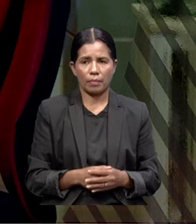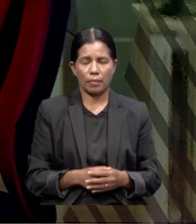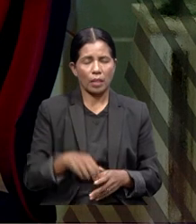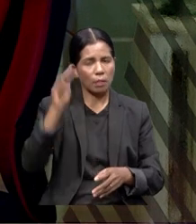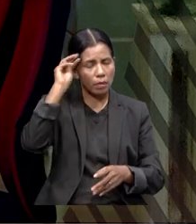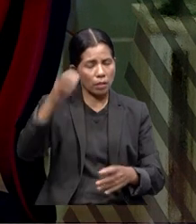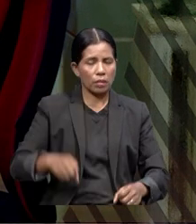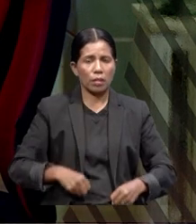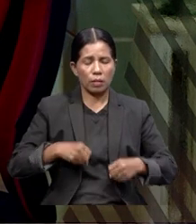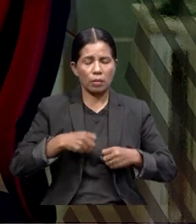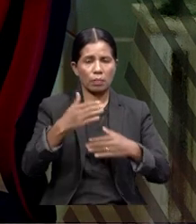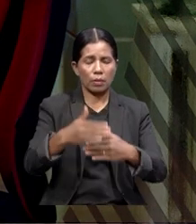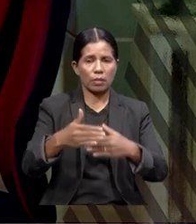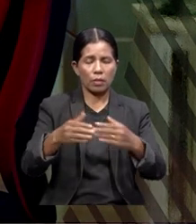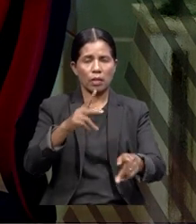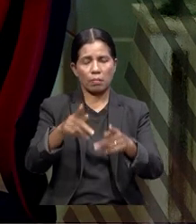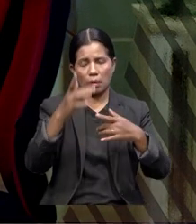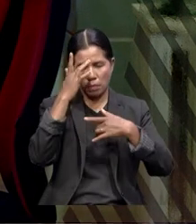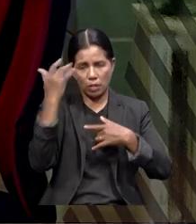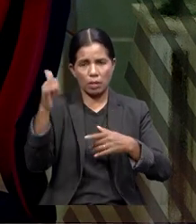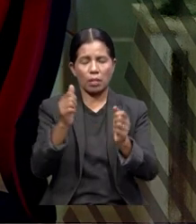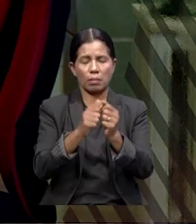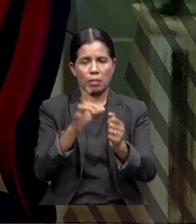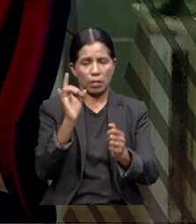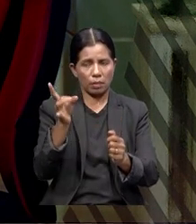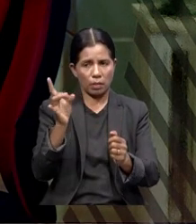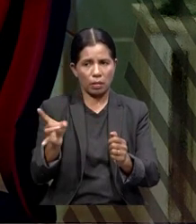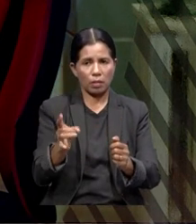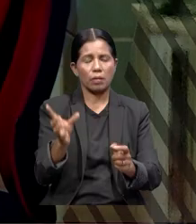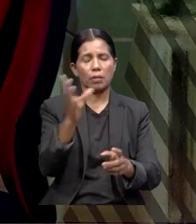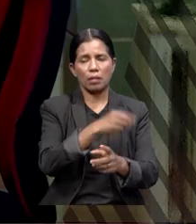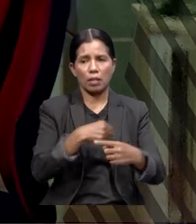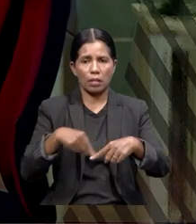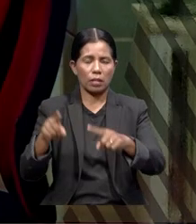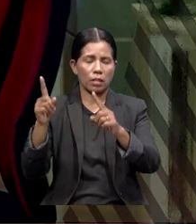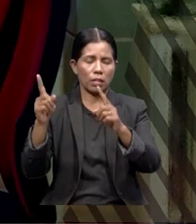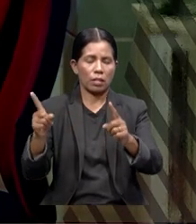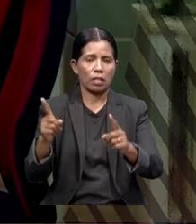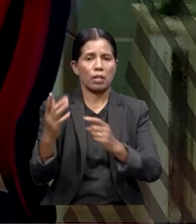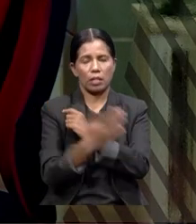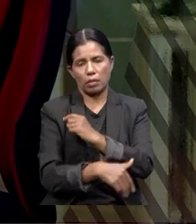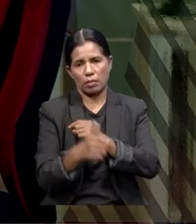Ministério da Saúde processa o paciente pendente o aluno recém, o de tratamento e a relior.